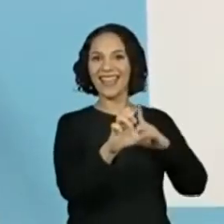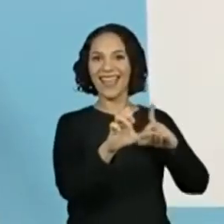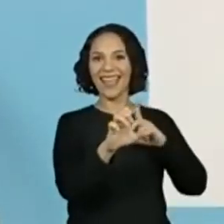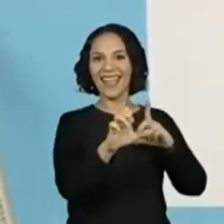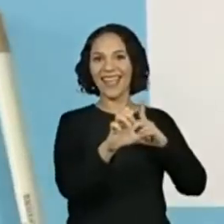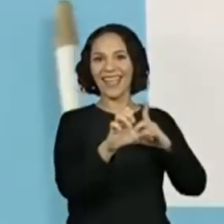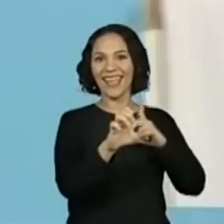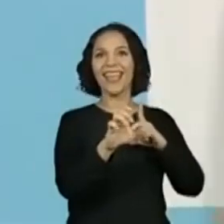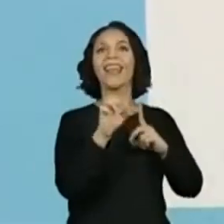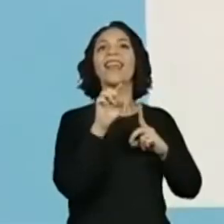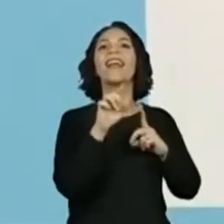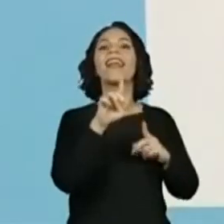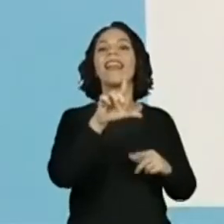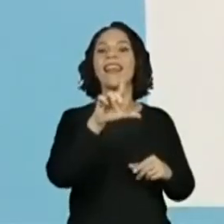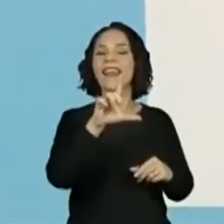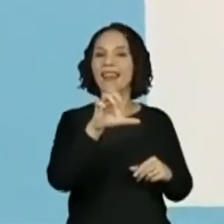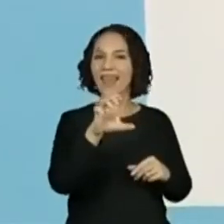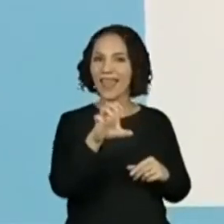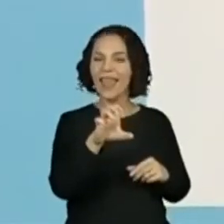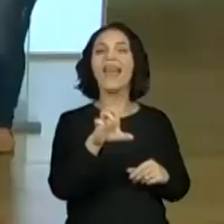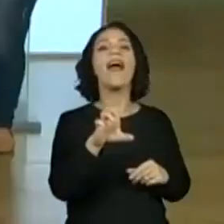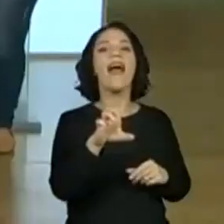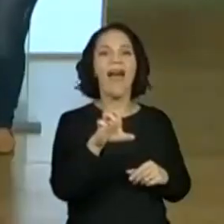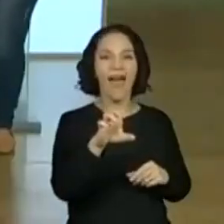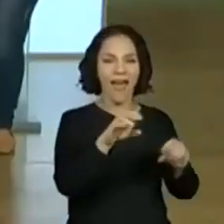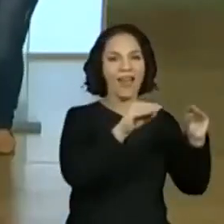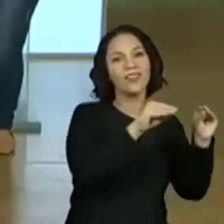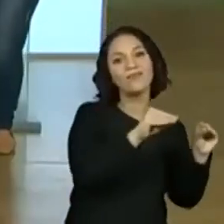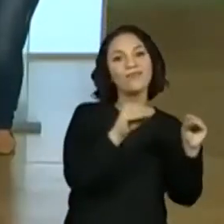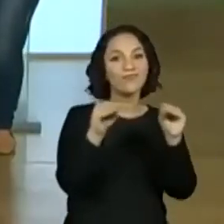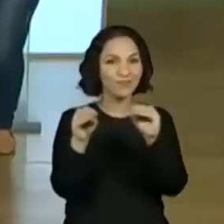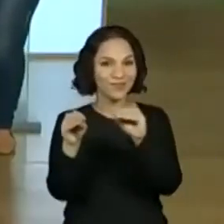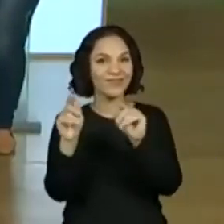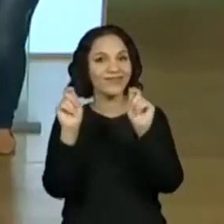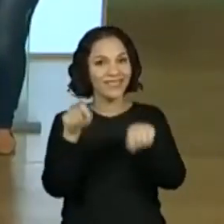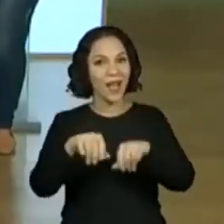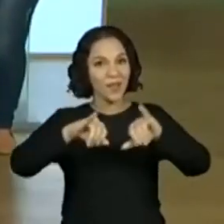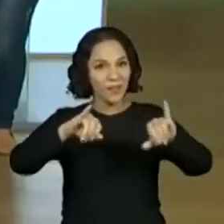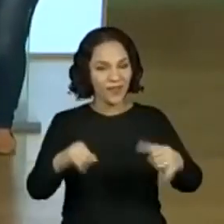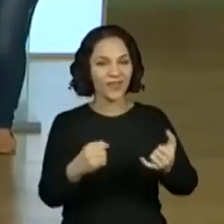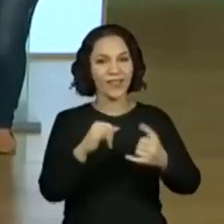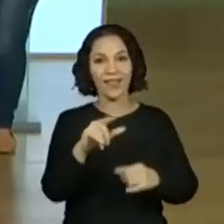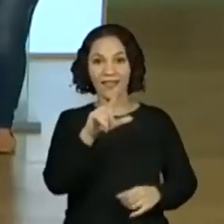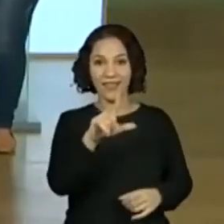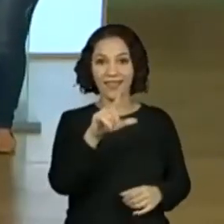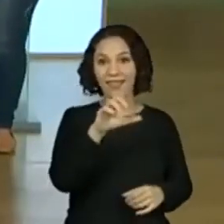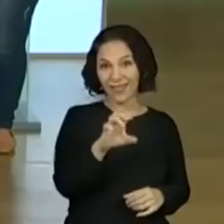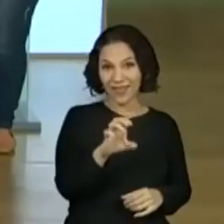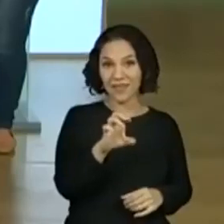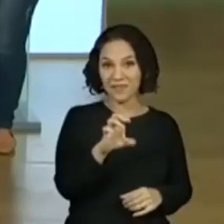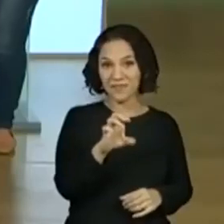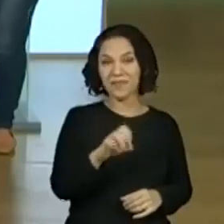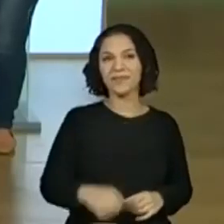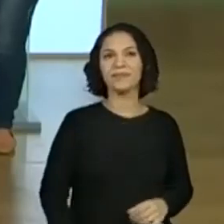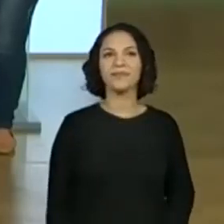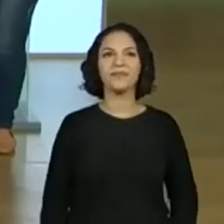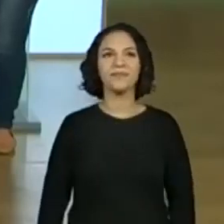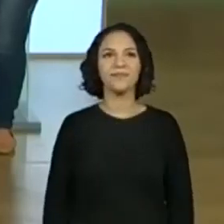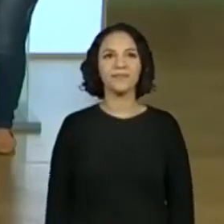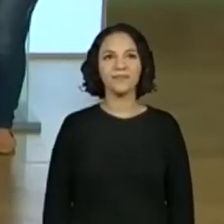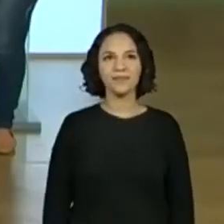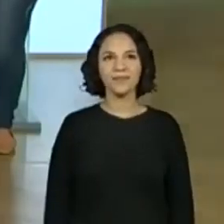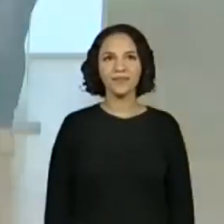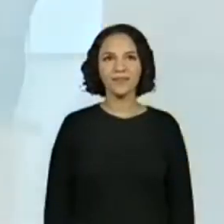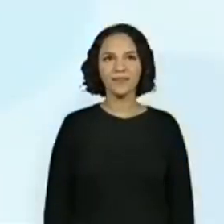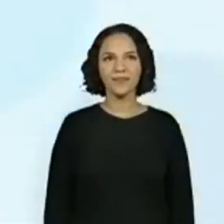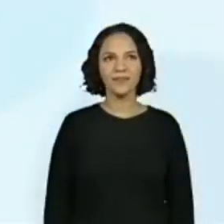Franciele. Lê. Então, eu posso usar o L e o E da Franciele? Franciele. Então, vamos